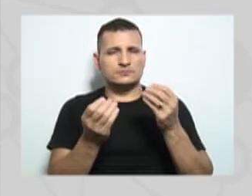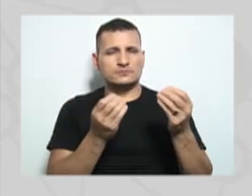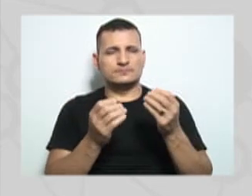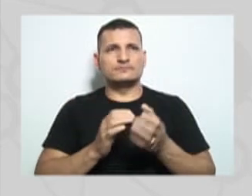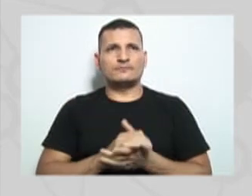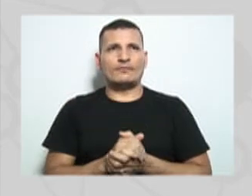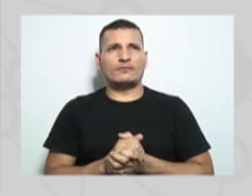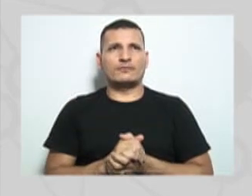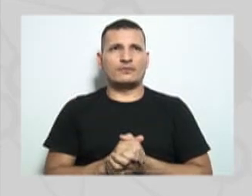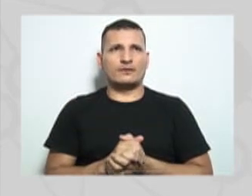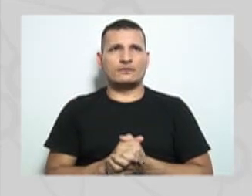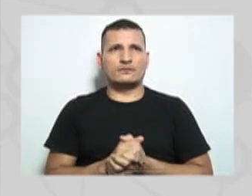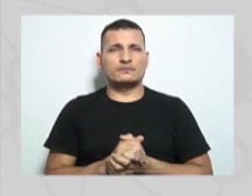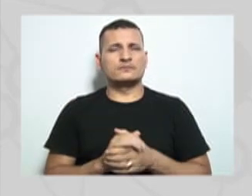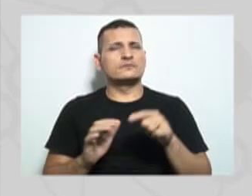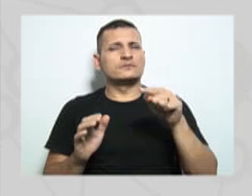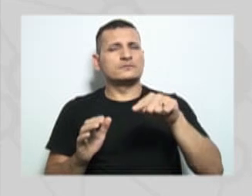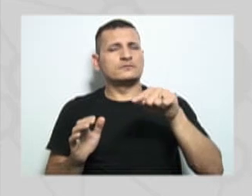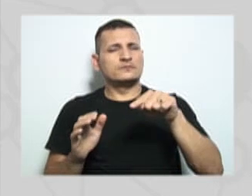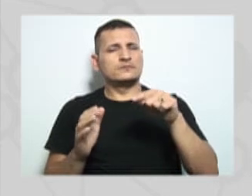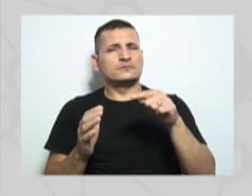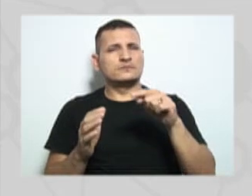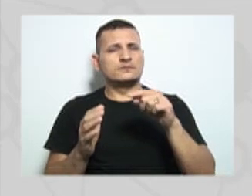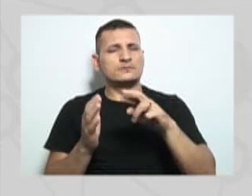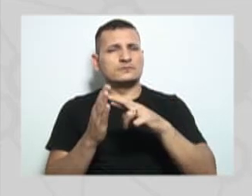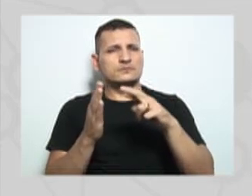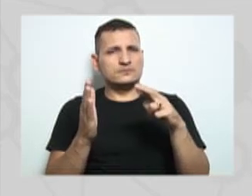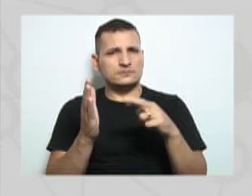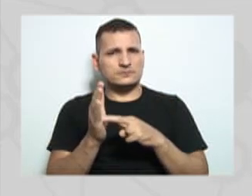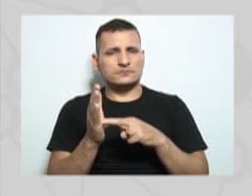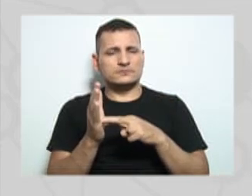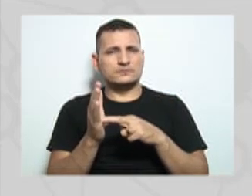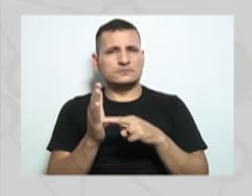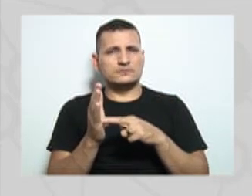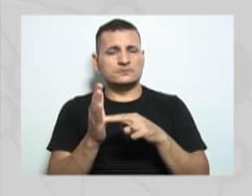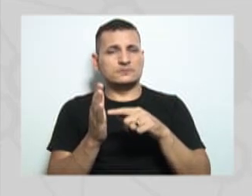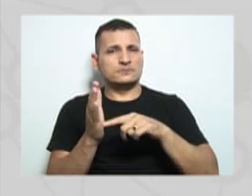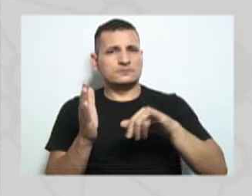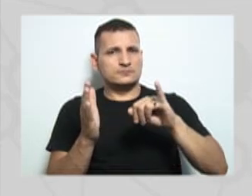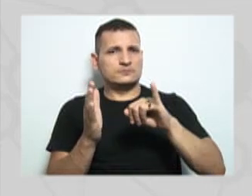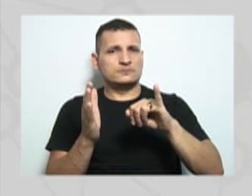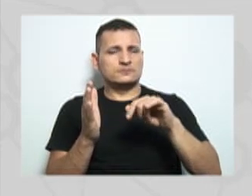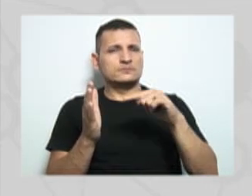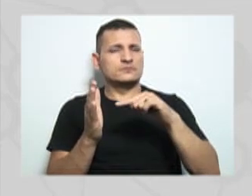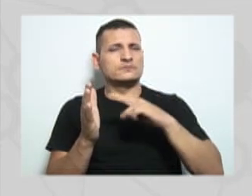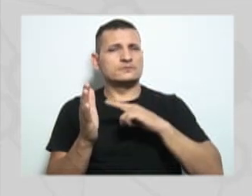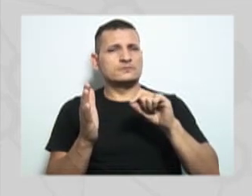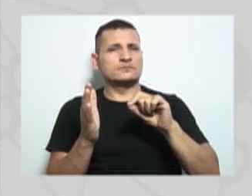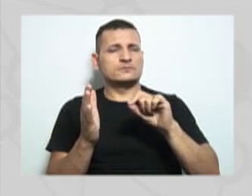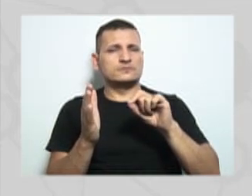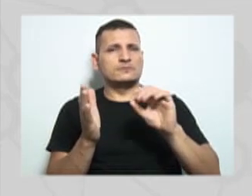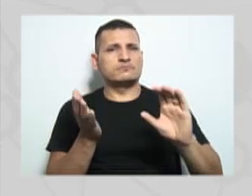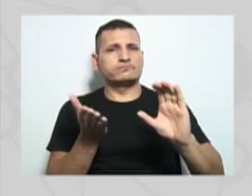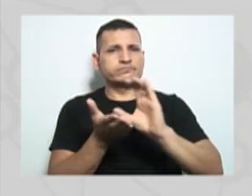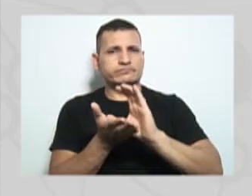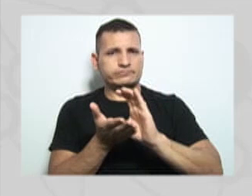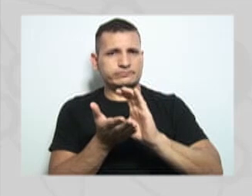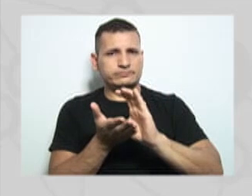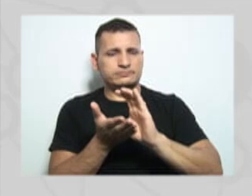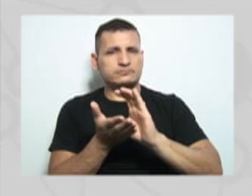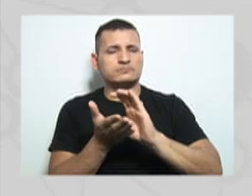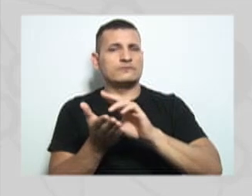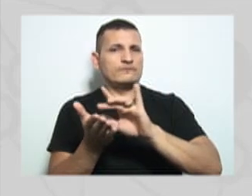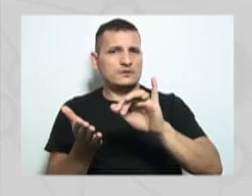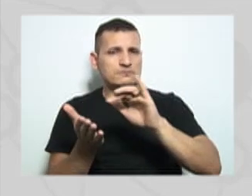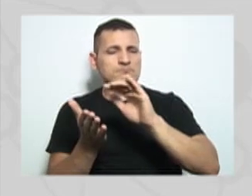aqui. Que é o quê? Neste regime de tributação, estima-se o lucro tributável, que seria aquilo que nós acabamos